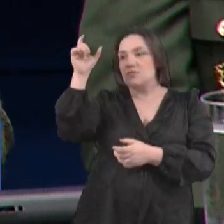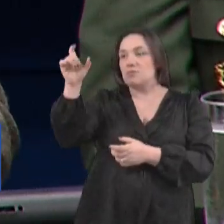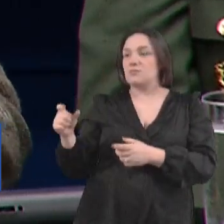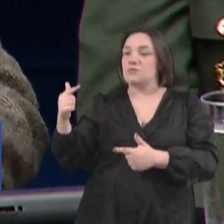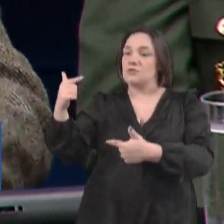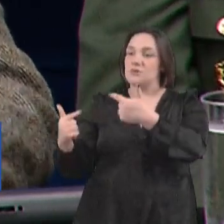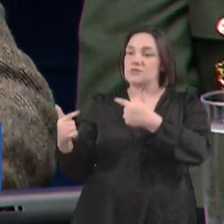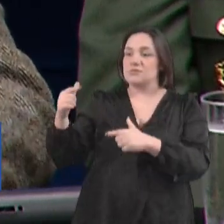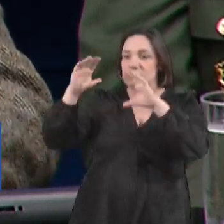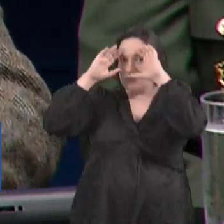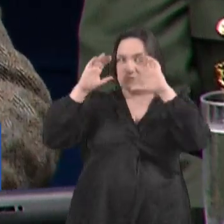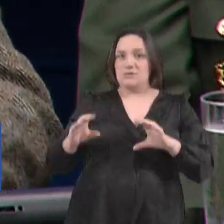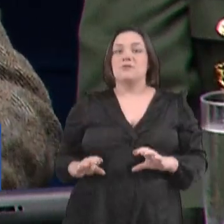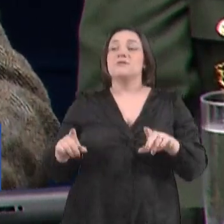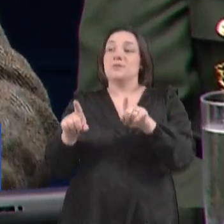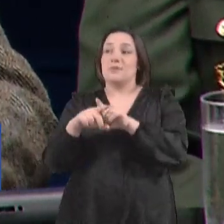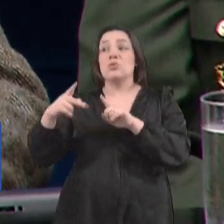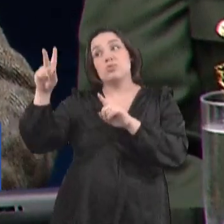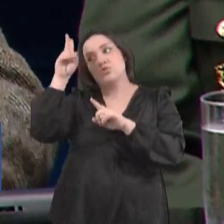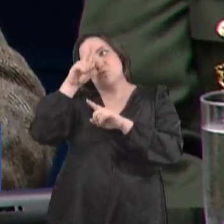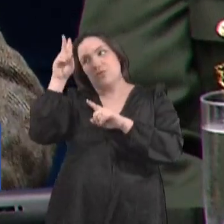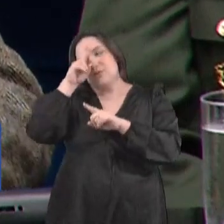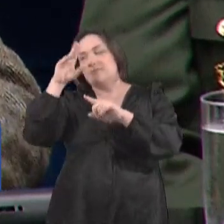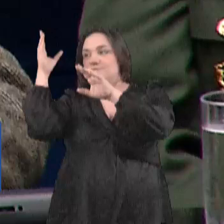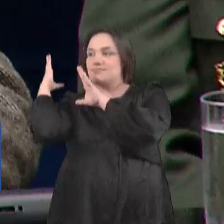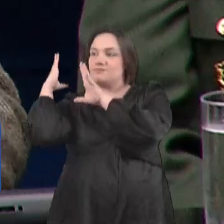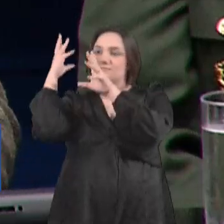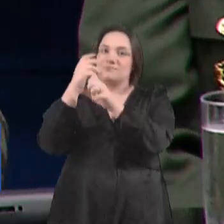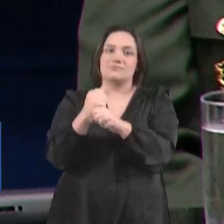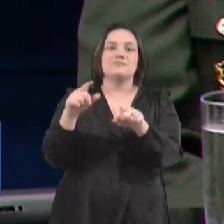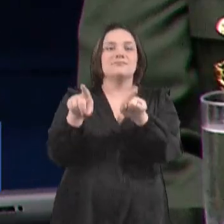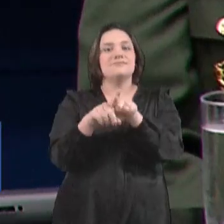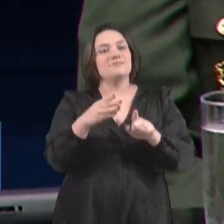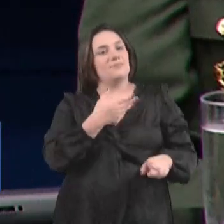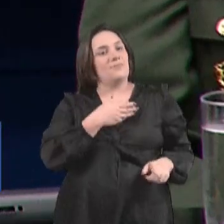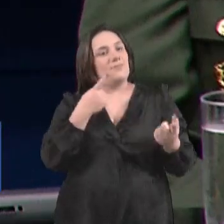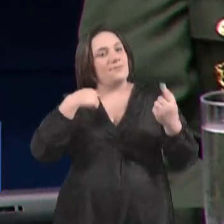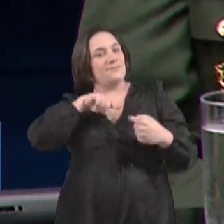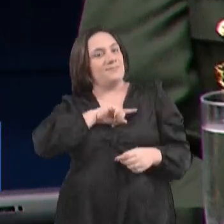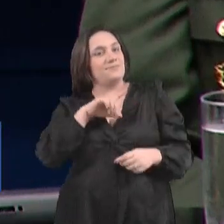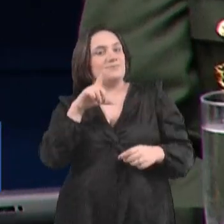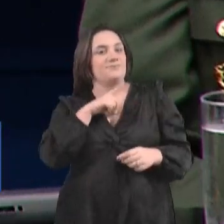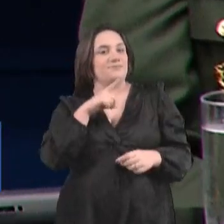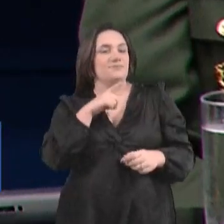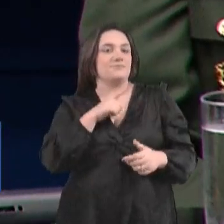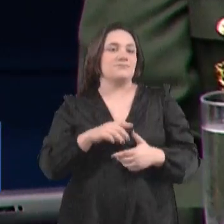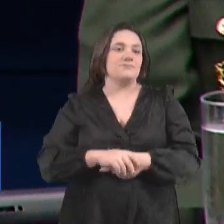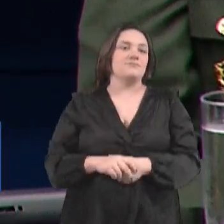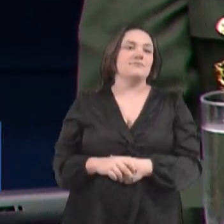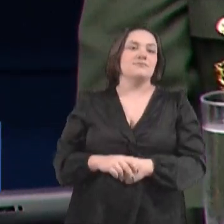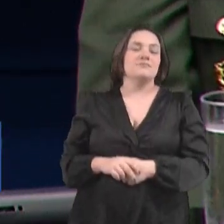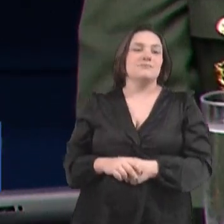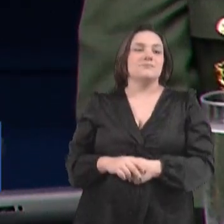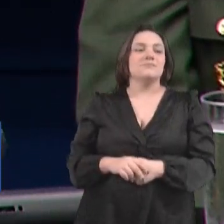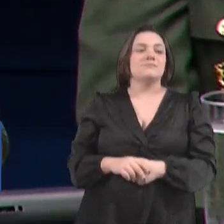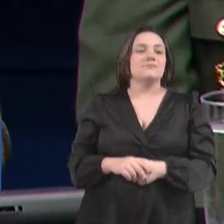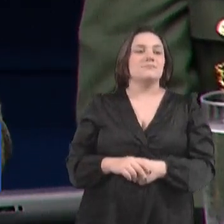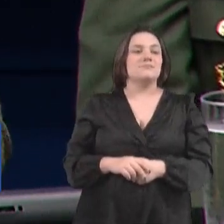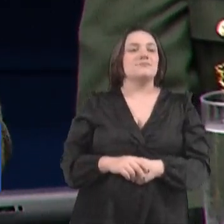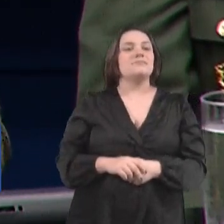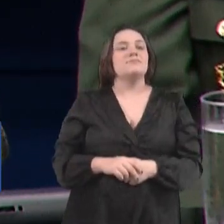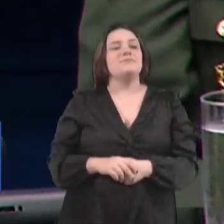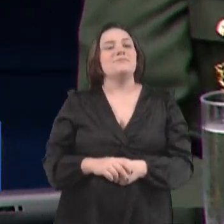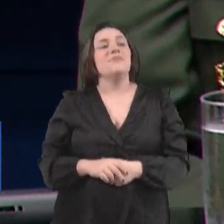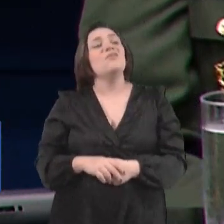pelo cidadão e pela sua história, né? E pela amizade que nós temos, que atravessa as décadas, desde a época que